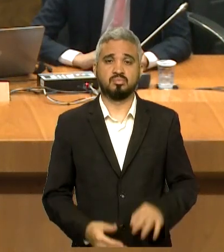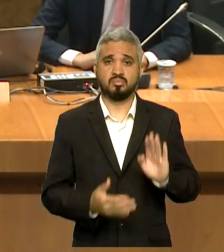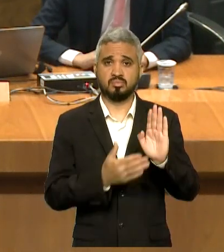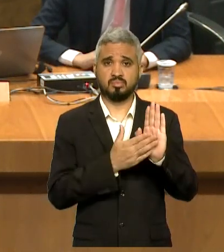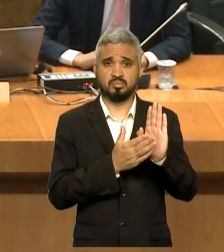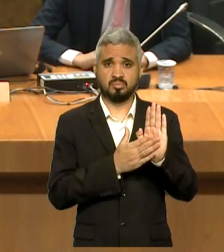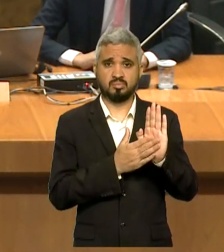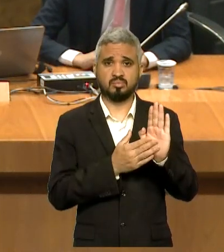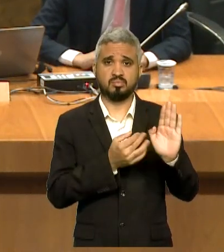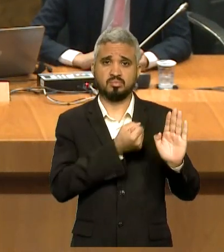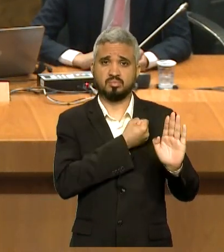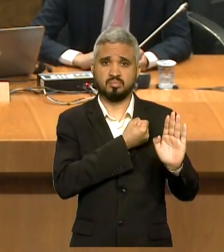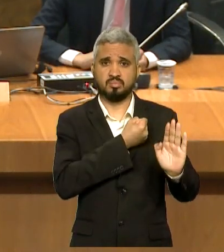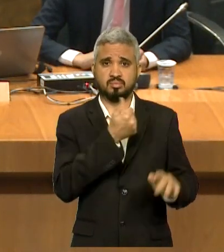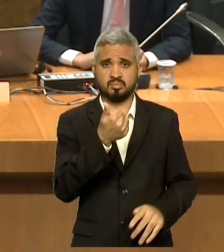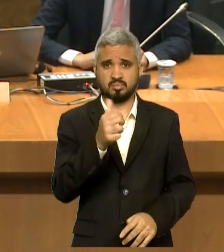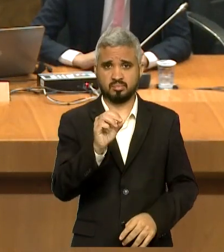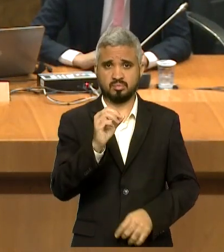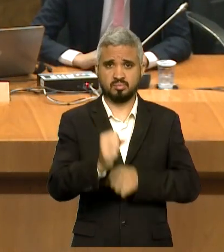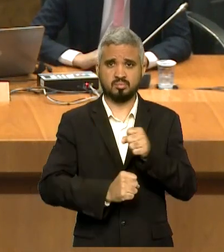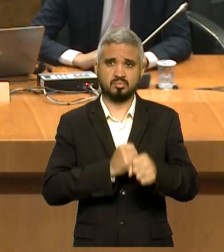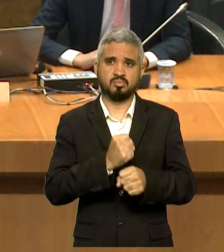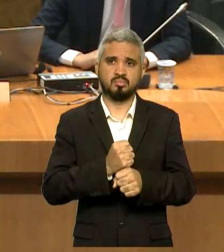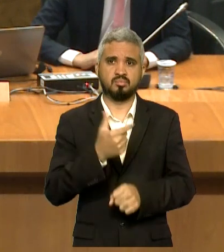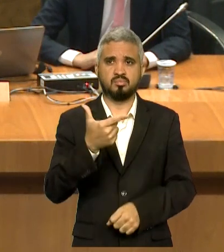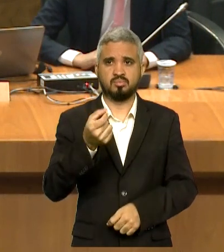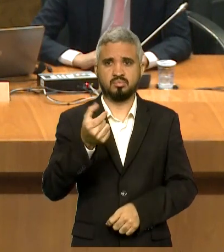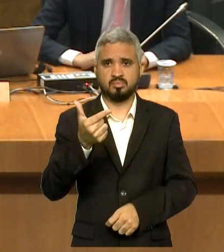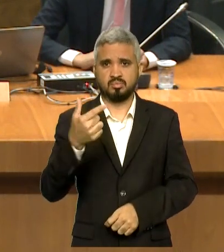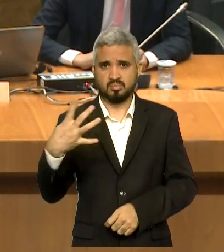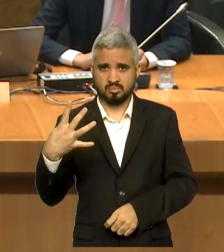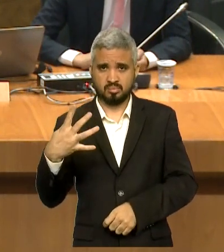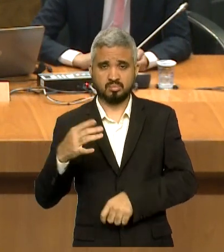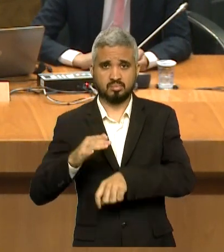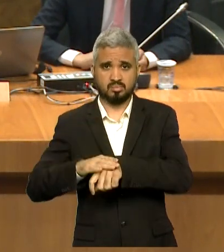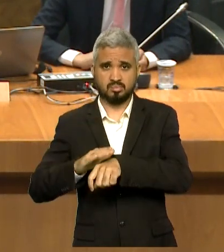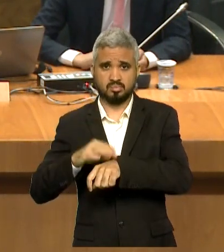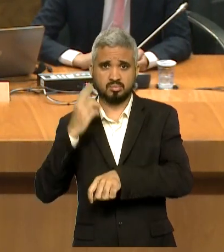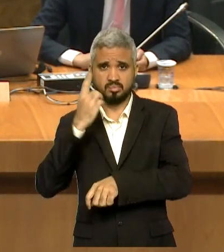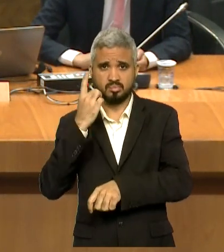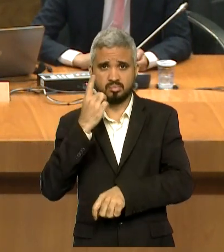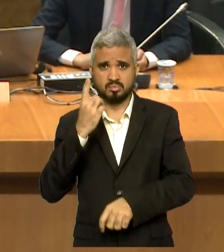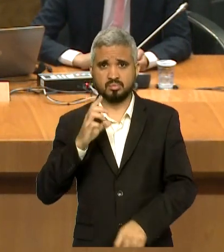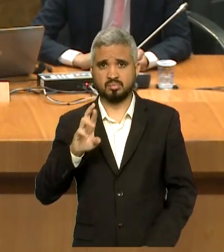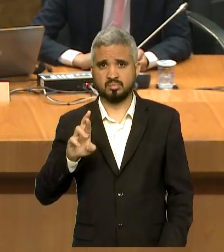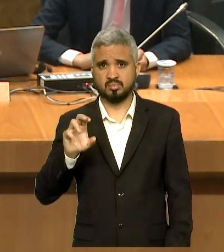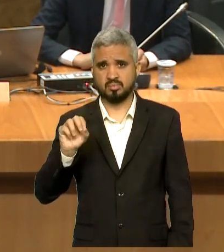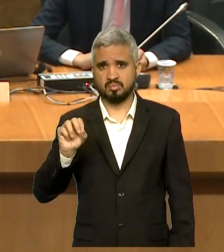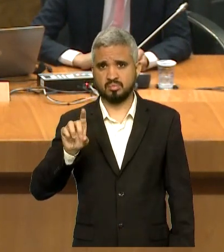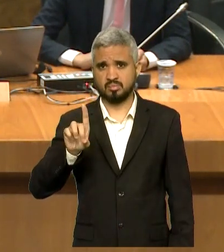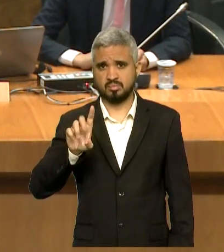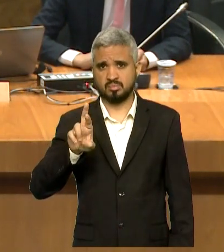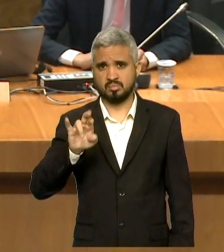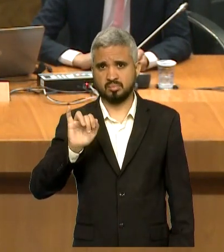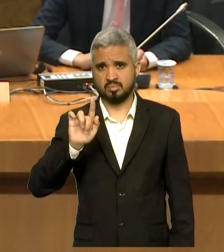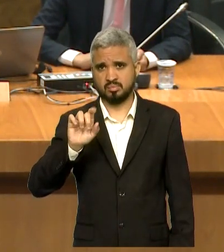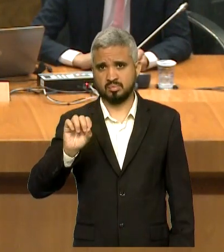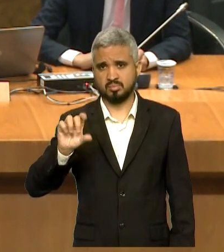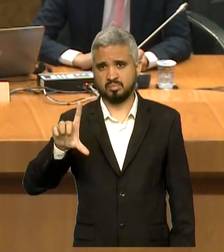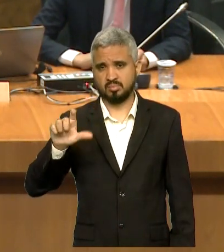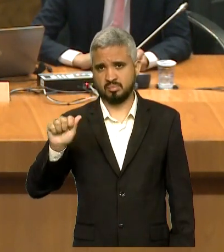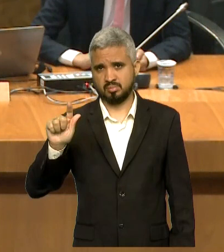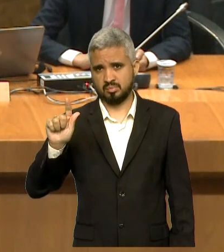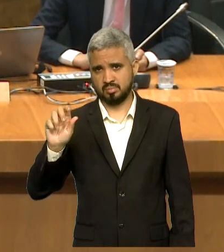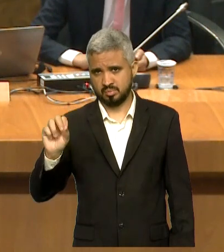Requerimento número 010 de 2024, de autoria do deputado Rodrigo Lago, solicitando que seja discutido